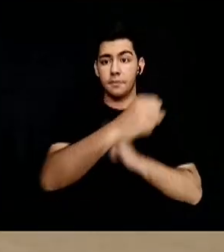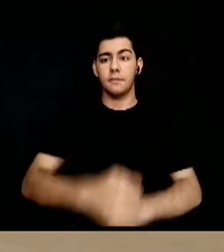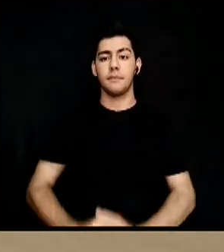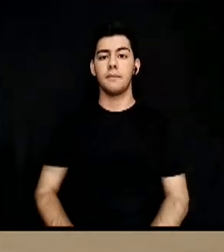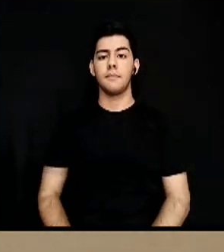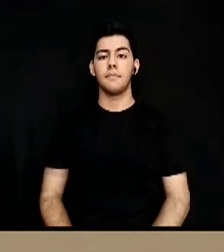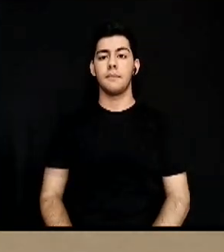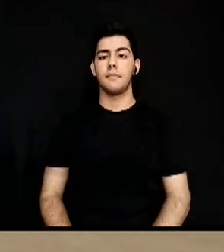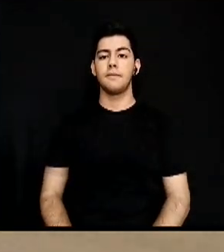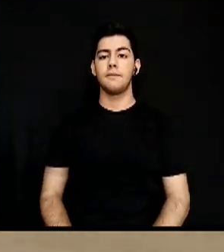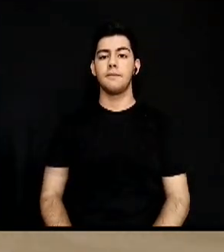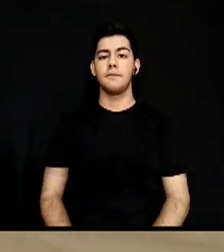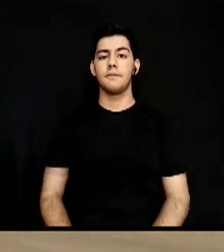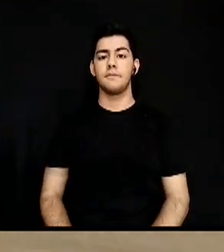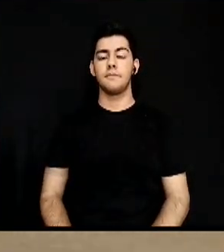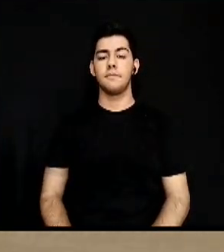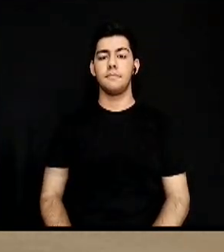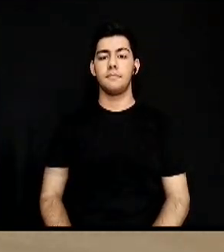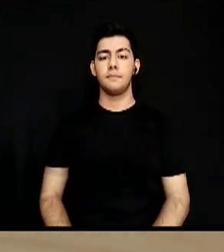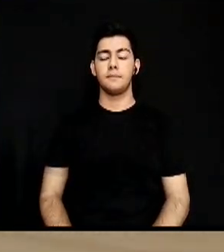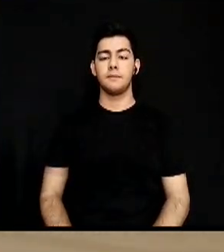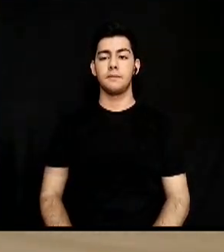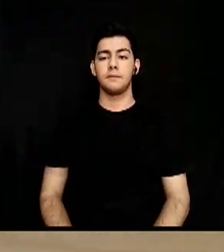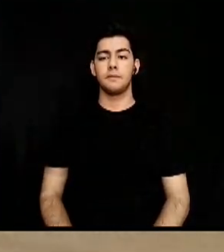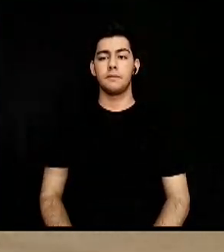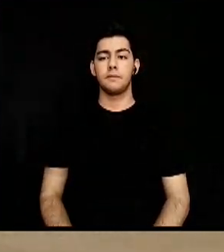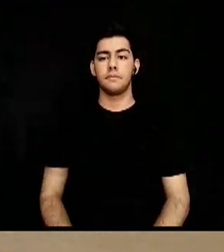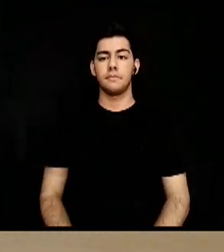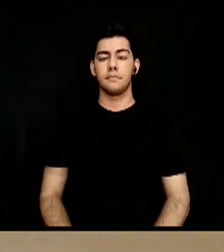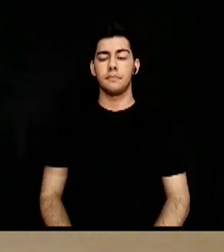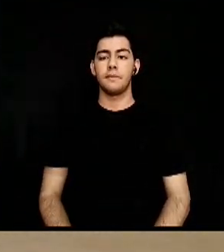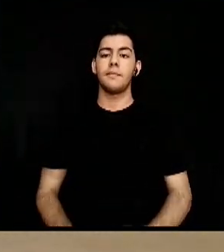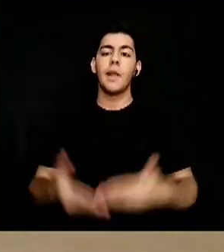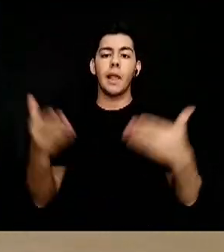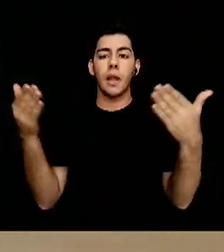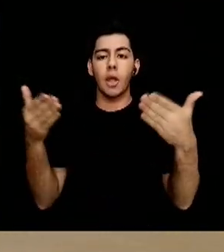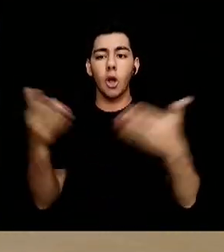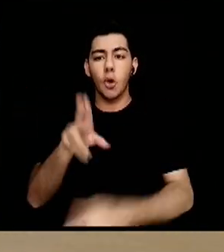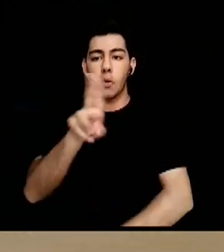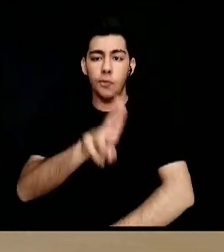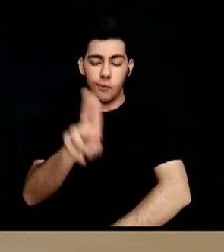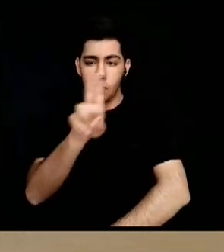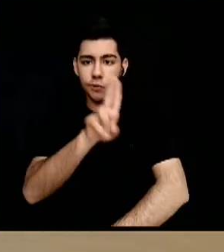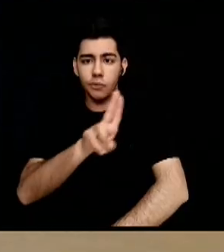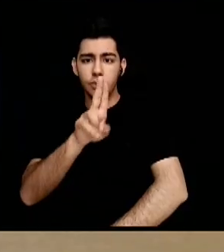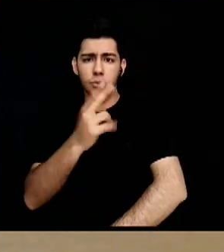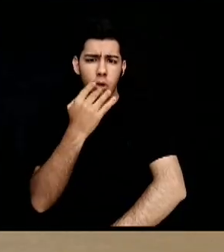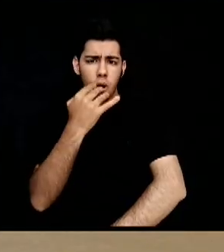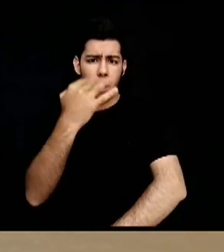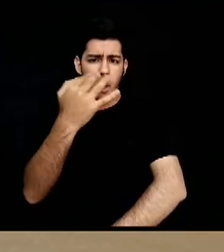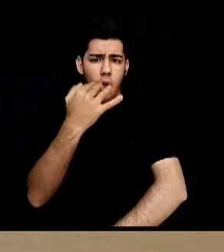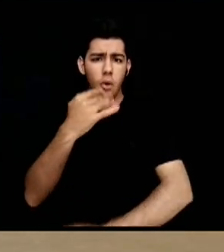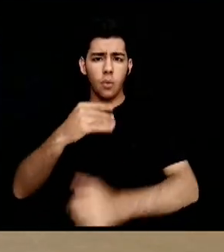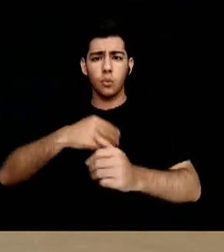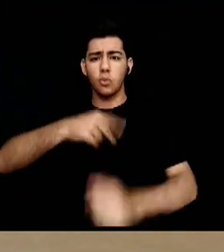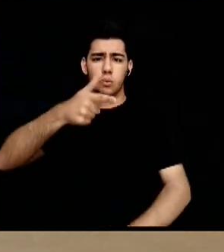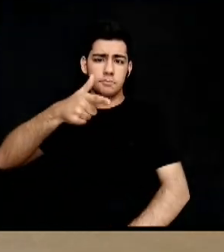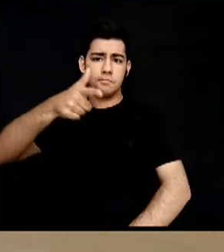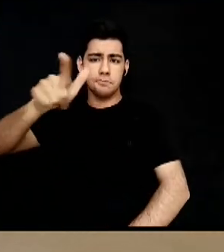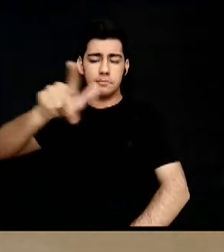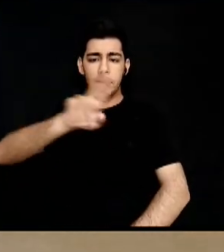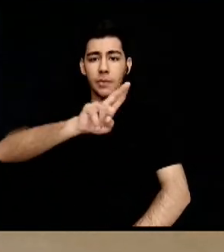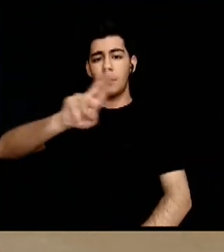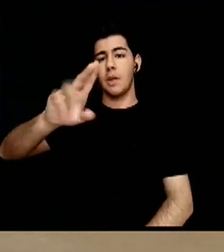Vamos lá. Vou usar agora esse outro tom aqui, que é o doce de abóbora. Doce de abóbora, né?